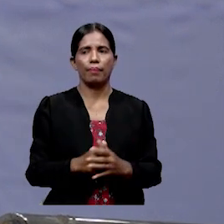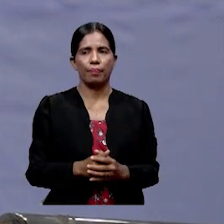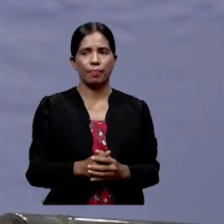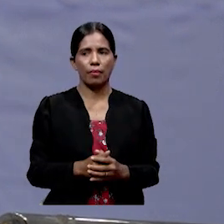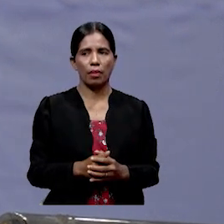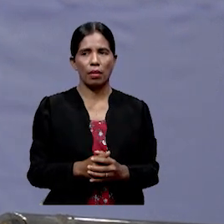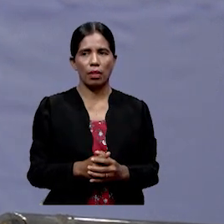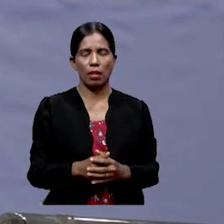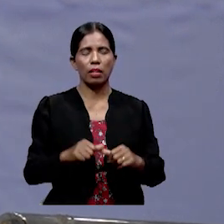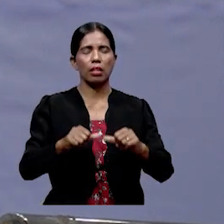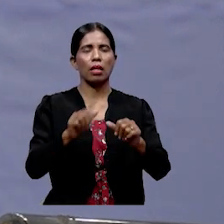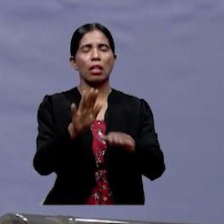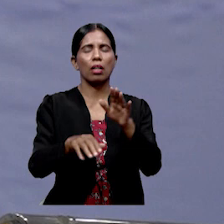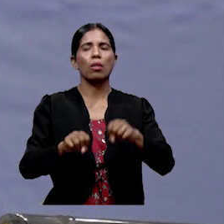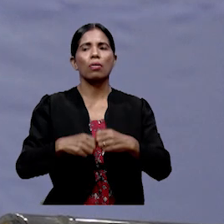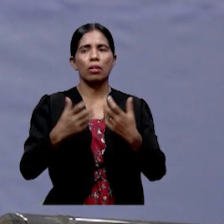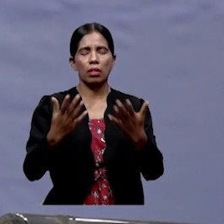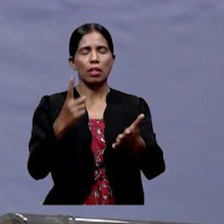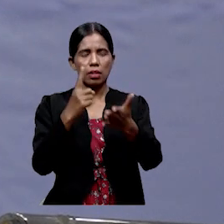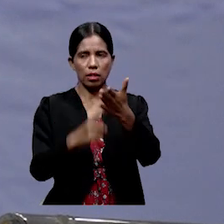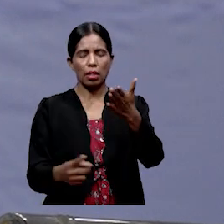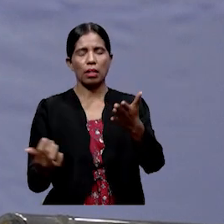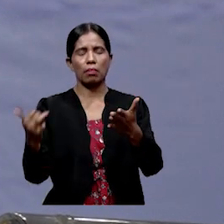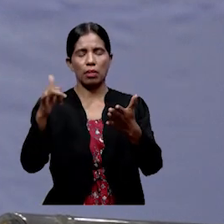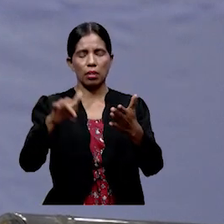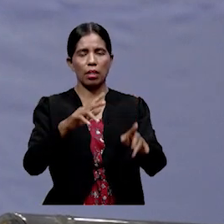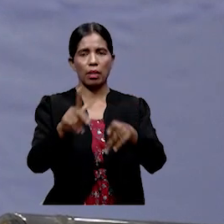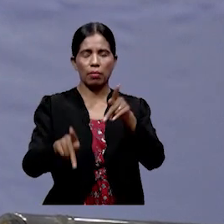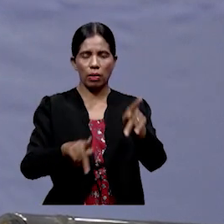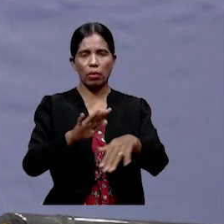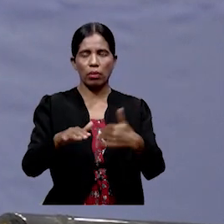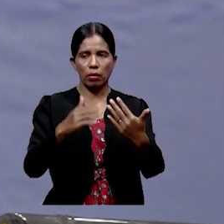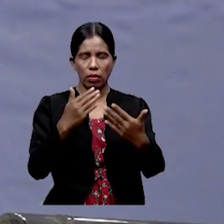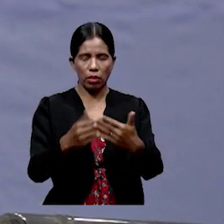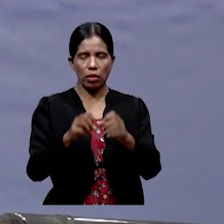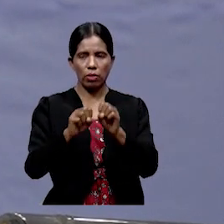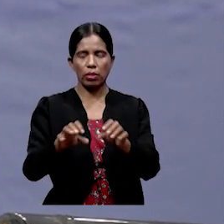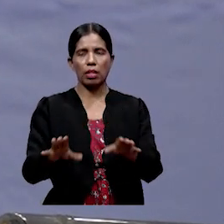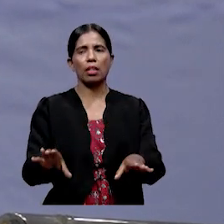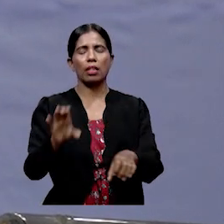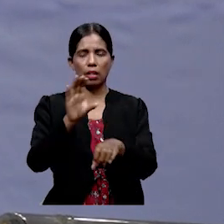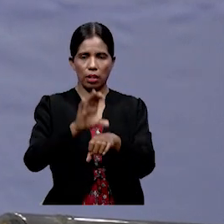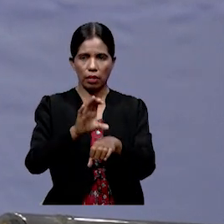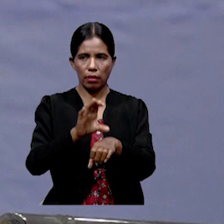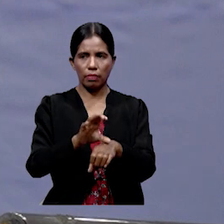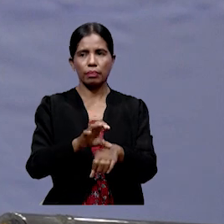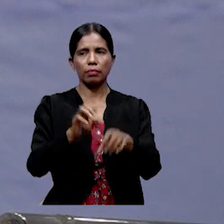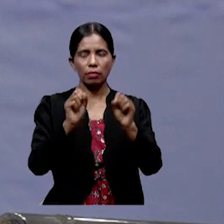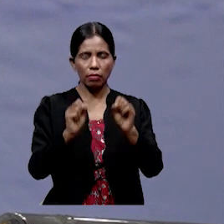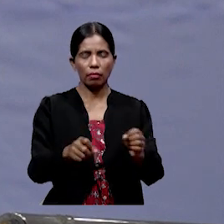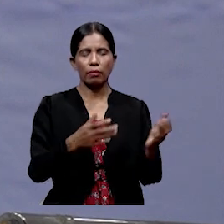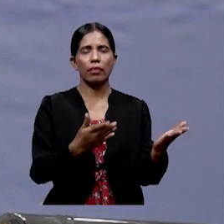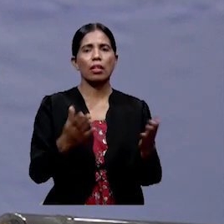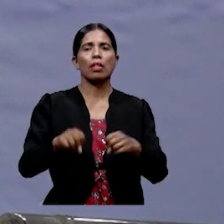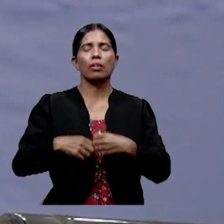E talau, o Isa, não saíra mais sarana e se a rende, o se creva. Não creda ainda o